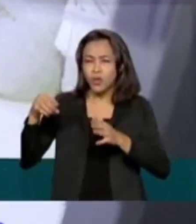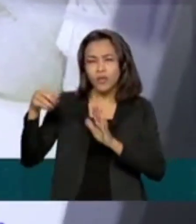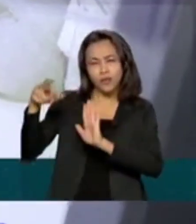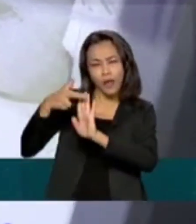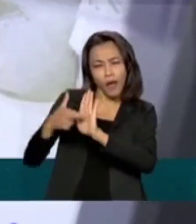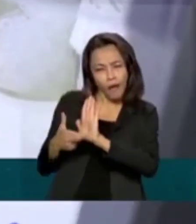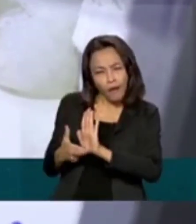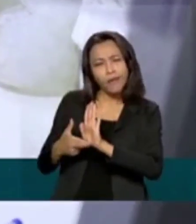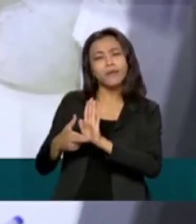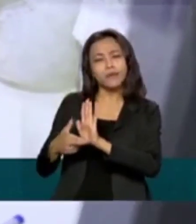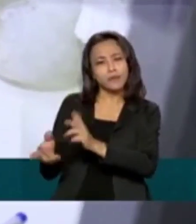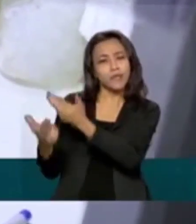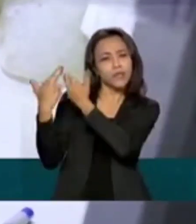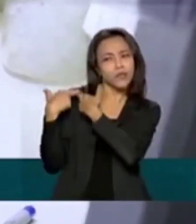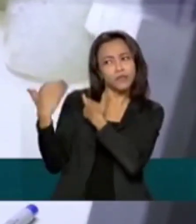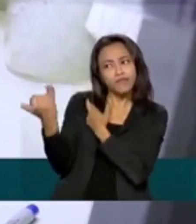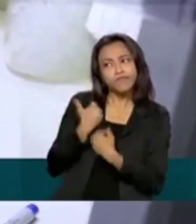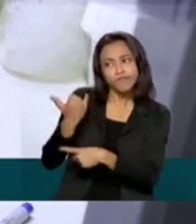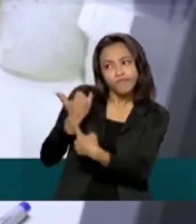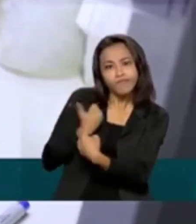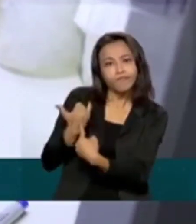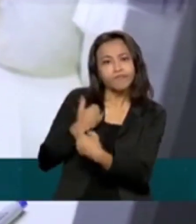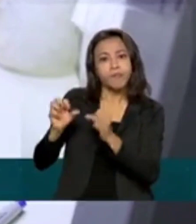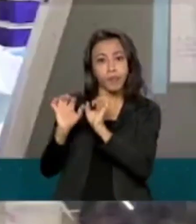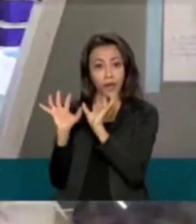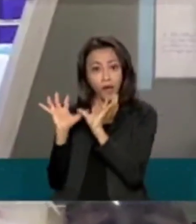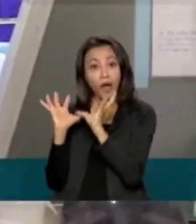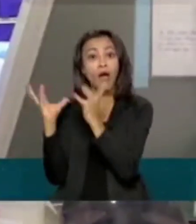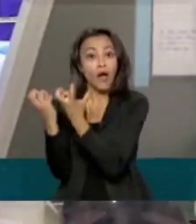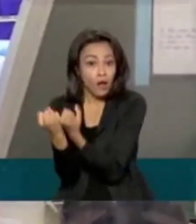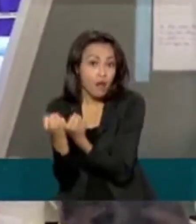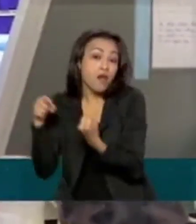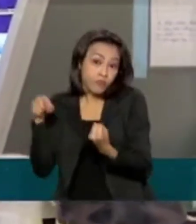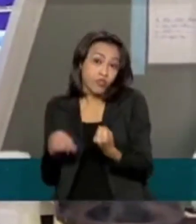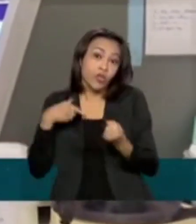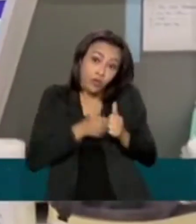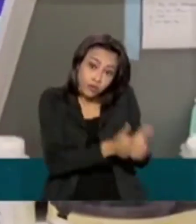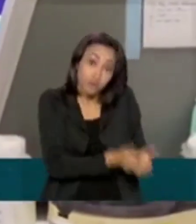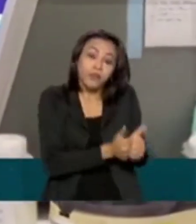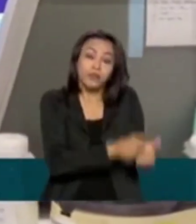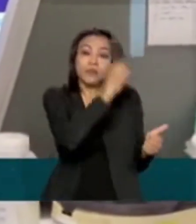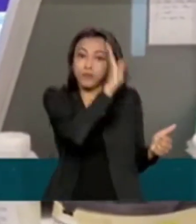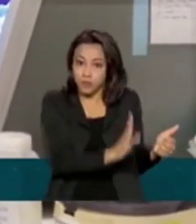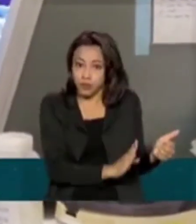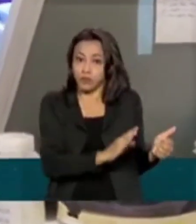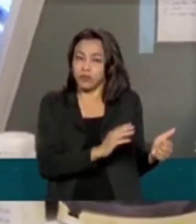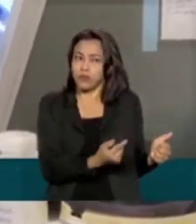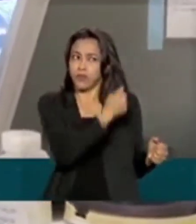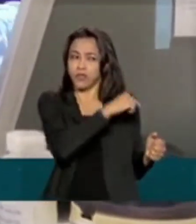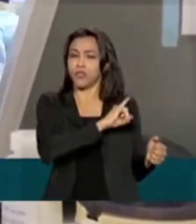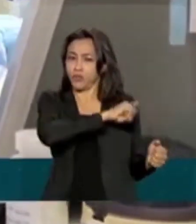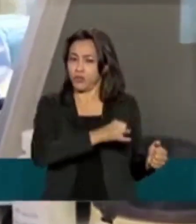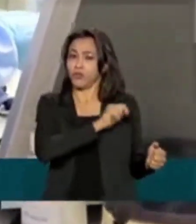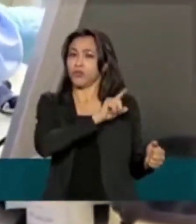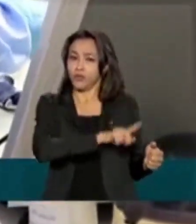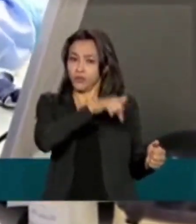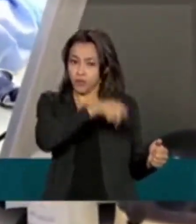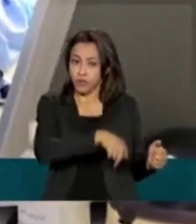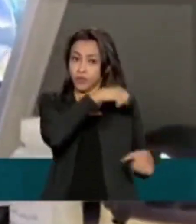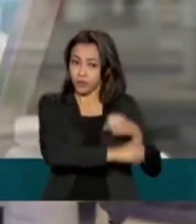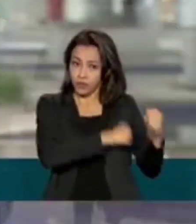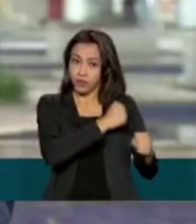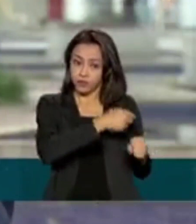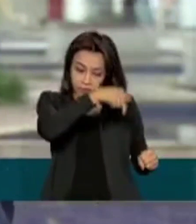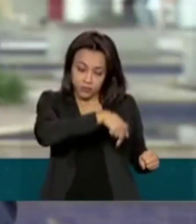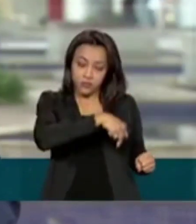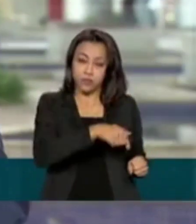são realizadas aqui no Brasil desde do início de julho deste ano. A pasta, o Ministério da Saúde, também informou